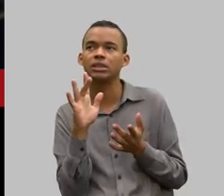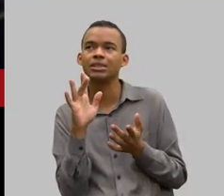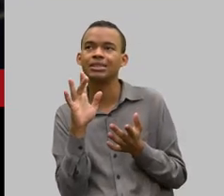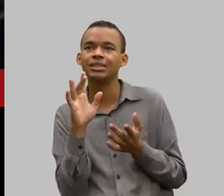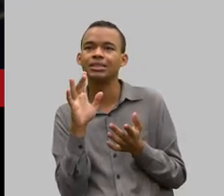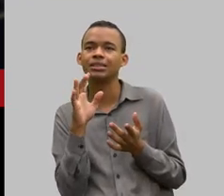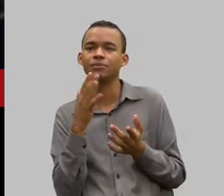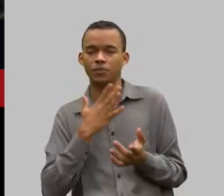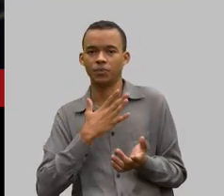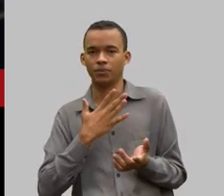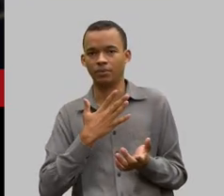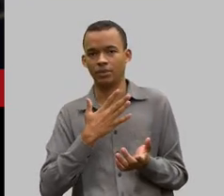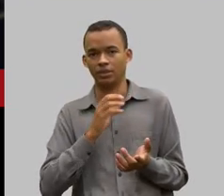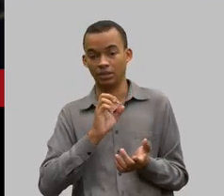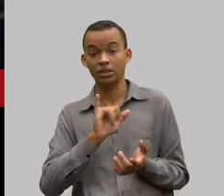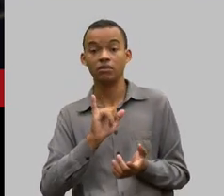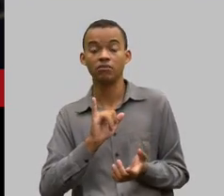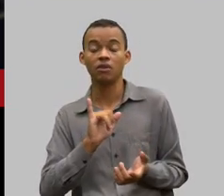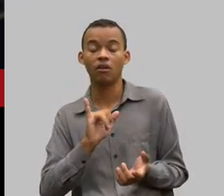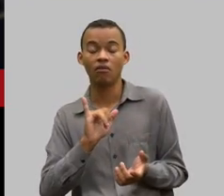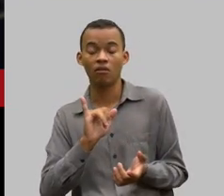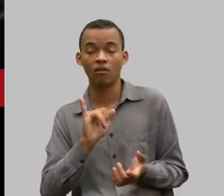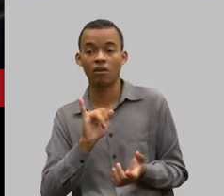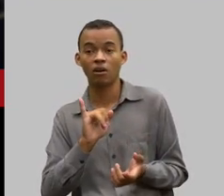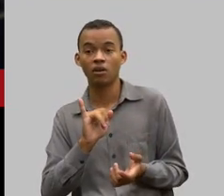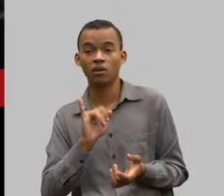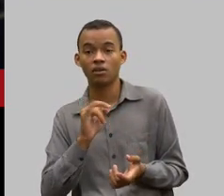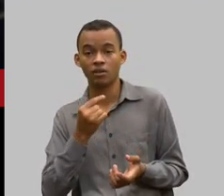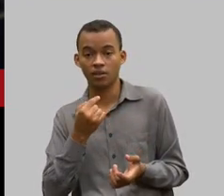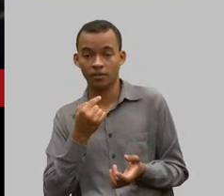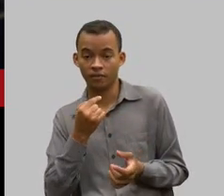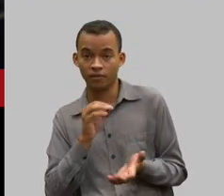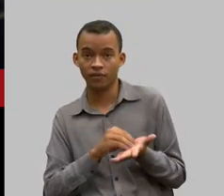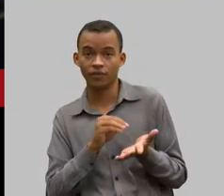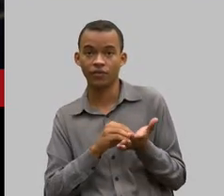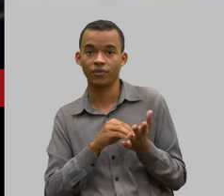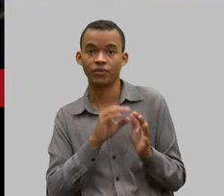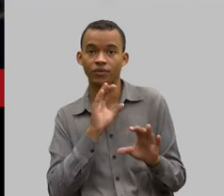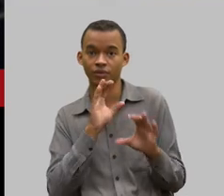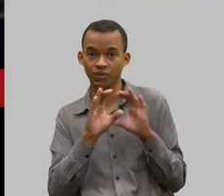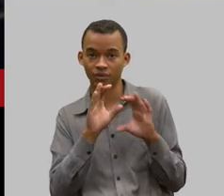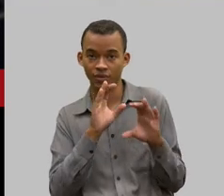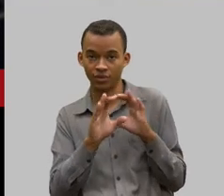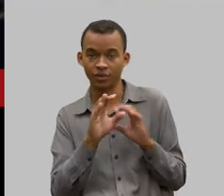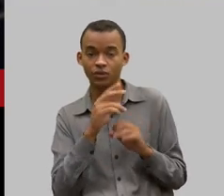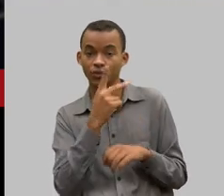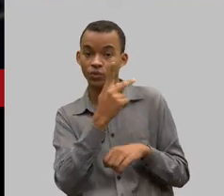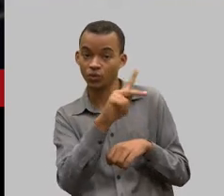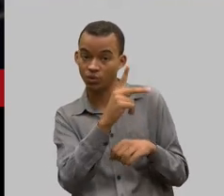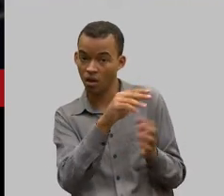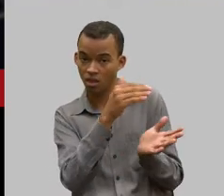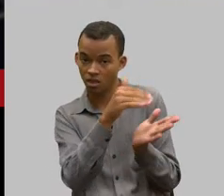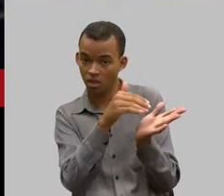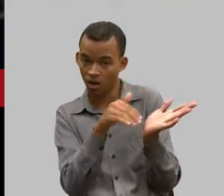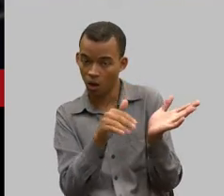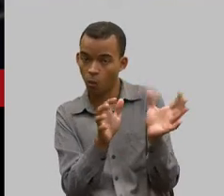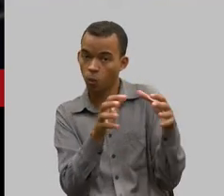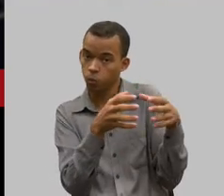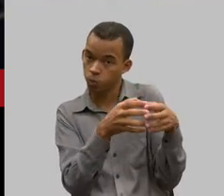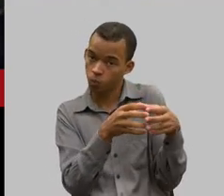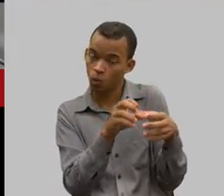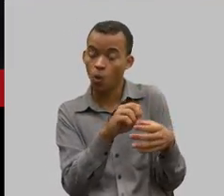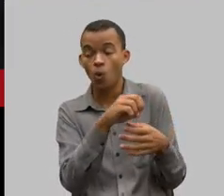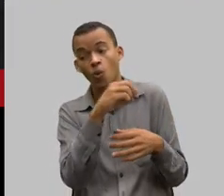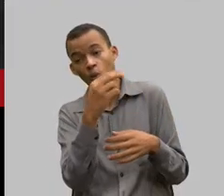de se é por falta de comunicação da sua secretaria ou se é porque o